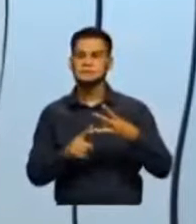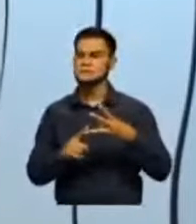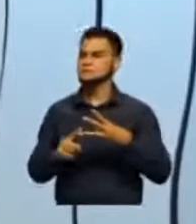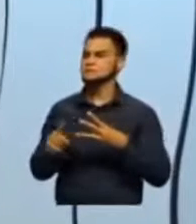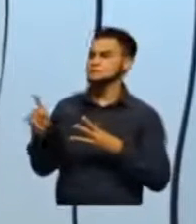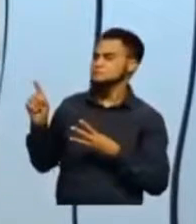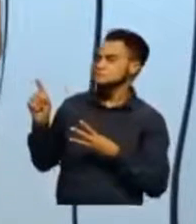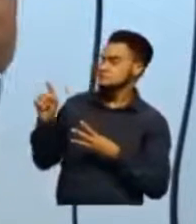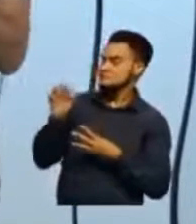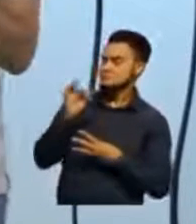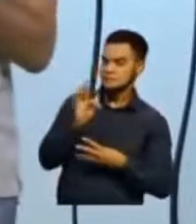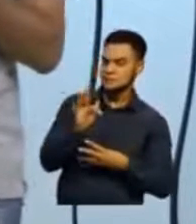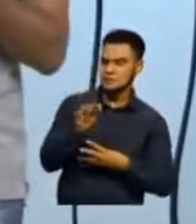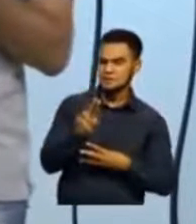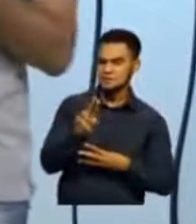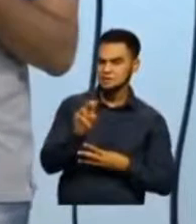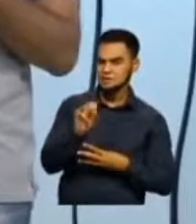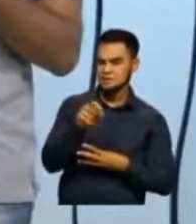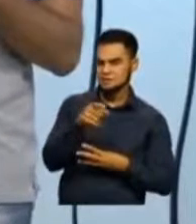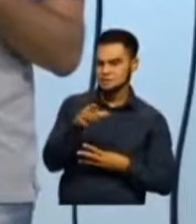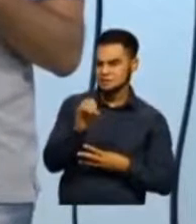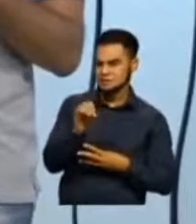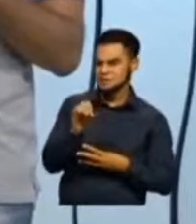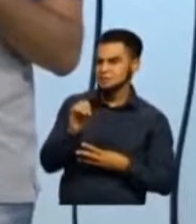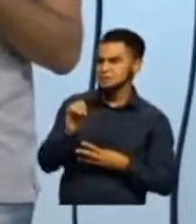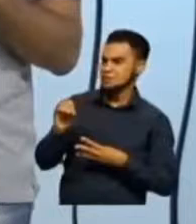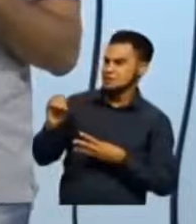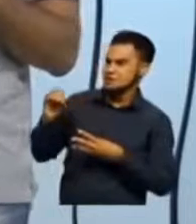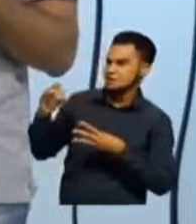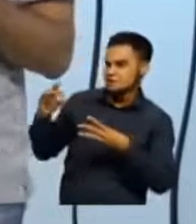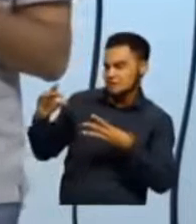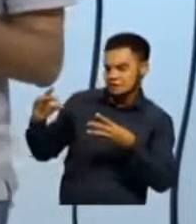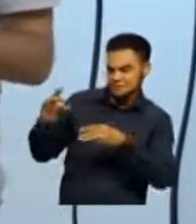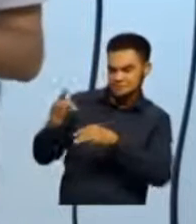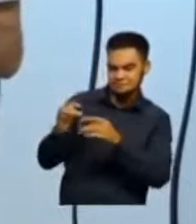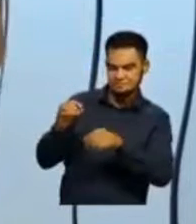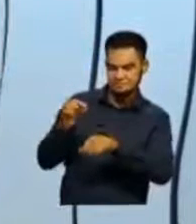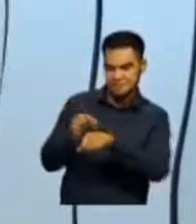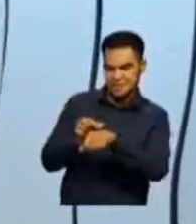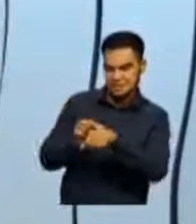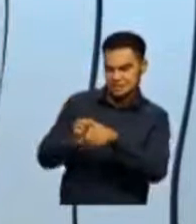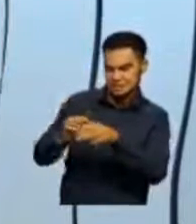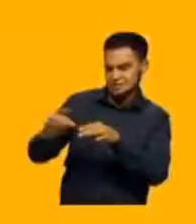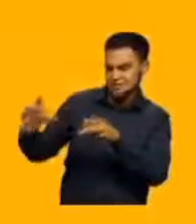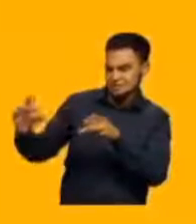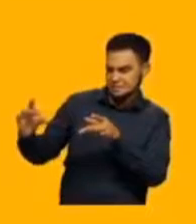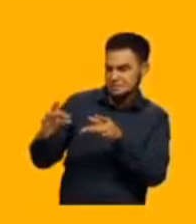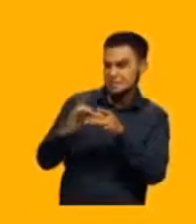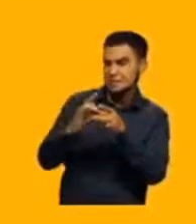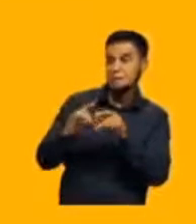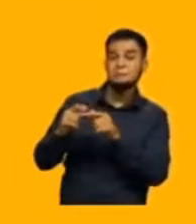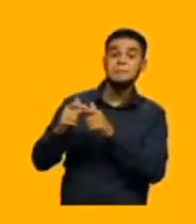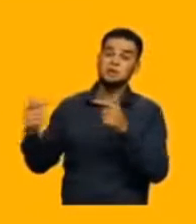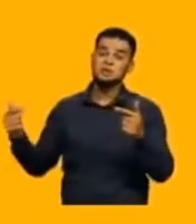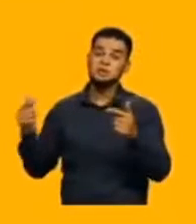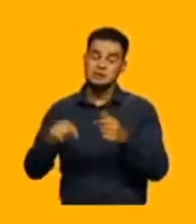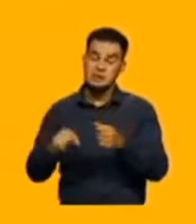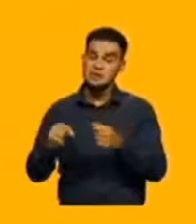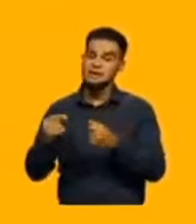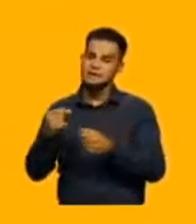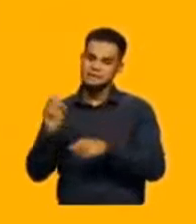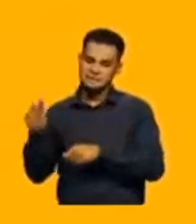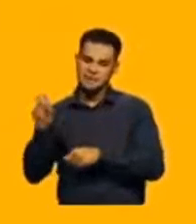vai ligar os receptores, ligou, geralmente isso ocorre com vírus envelopados, que possuem envelope